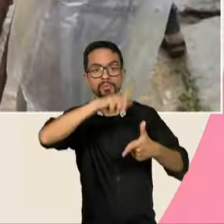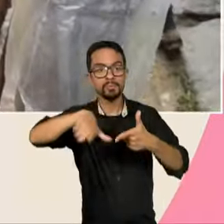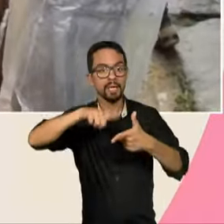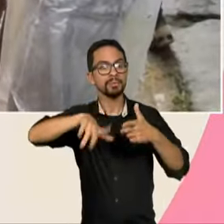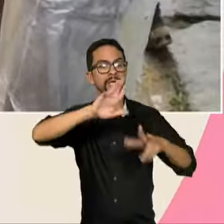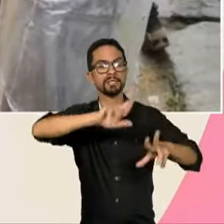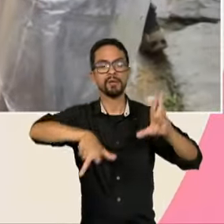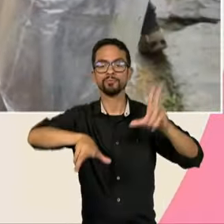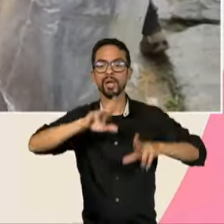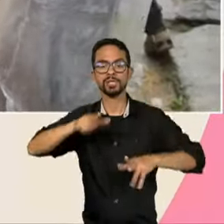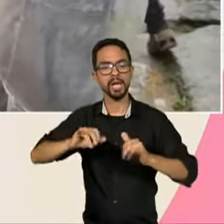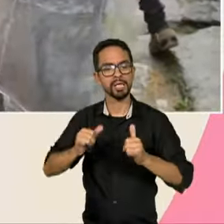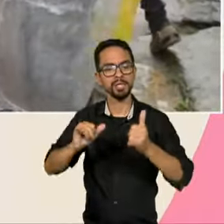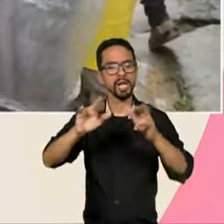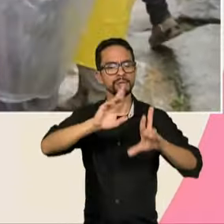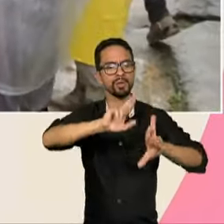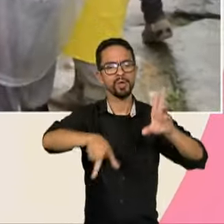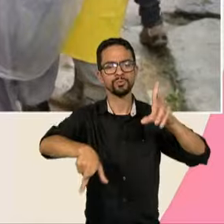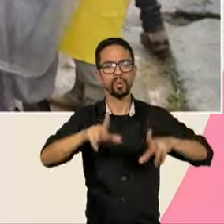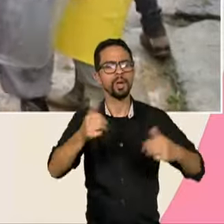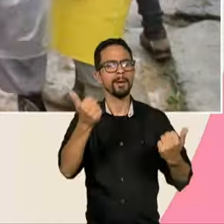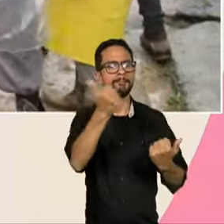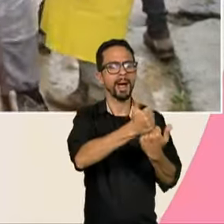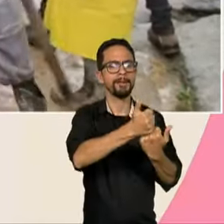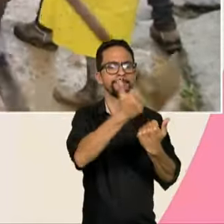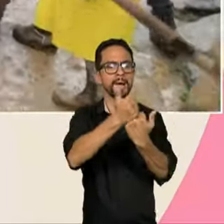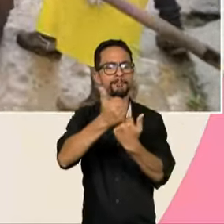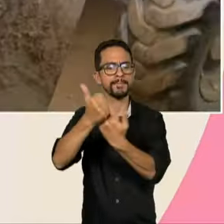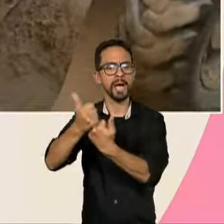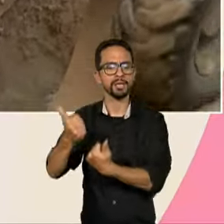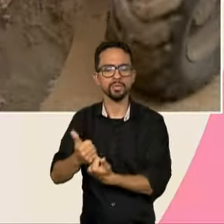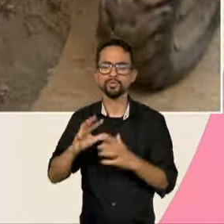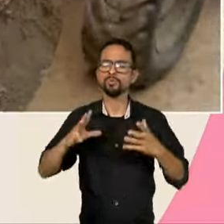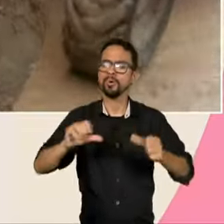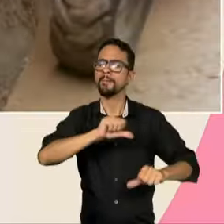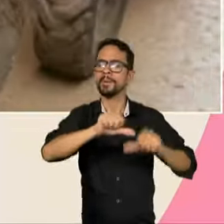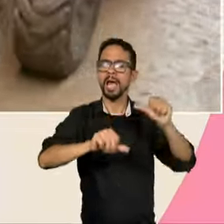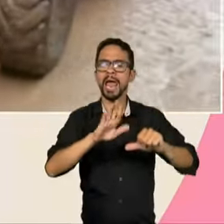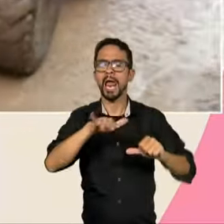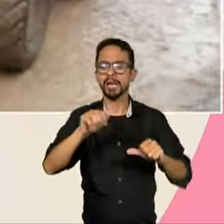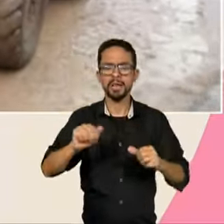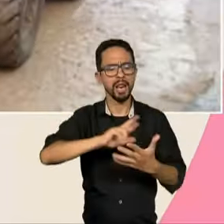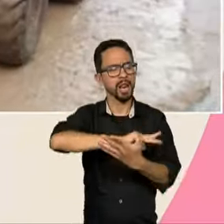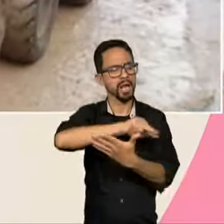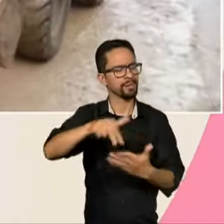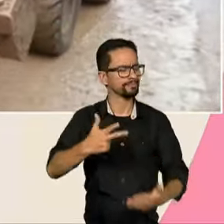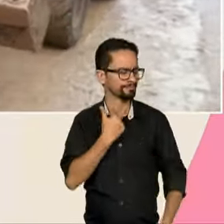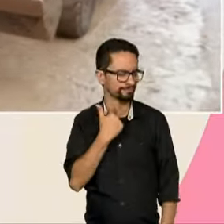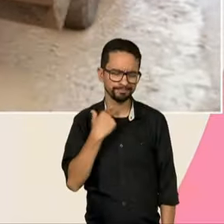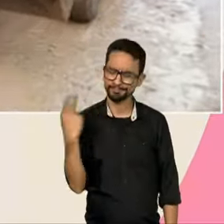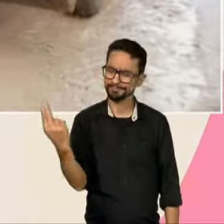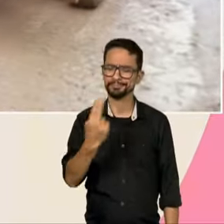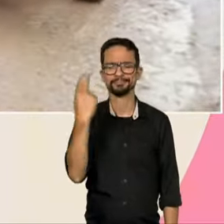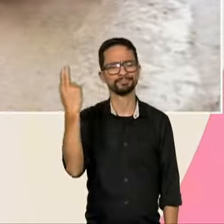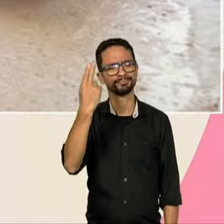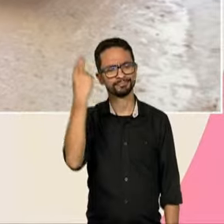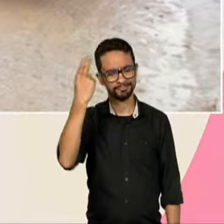para energias alternativas e que substitua, porque mesmo que a gente troque tudo por eólica, tudo por... não dá. Então, tem que ter